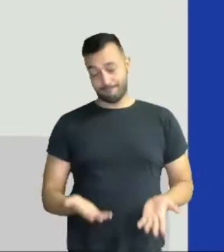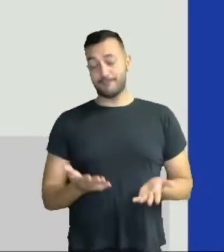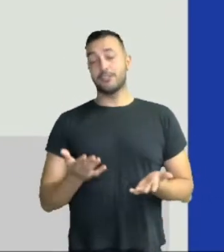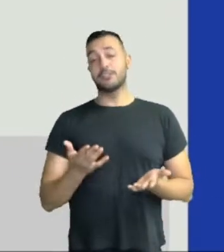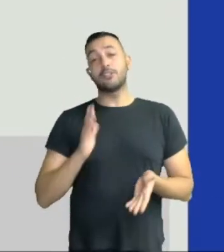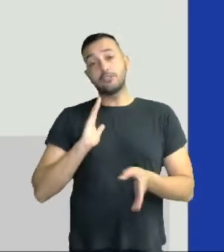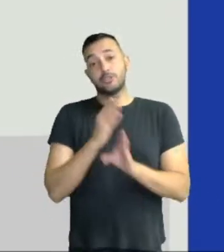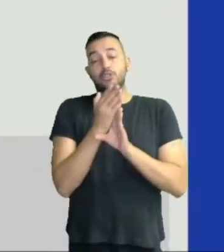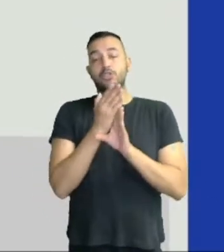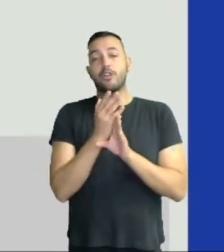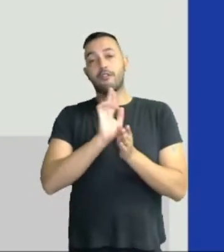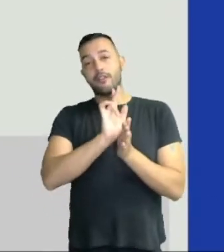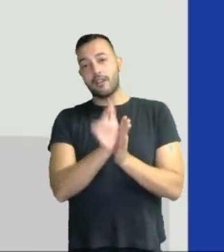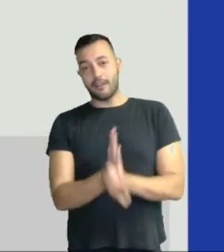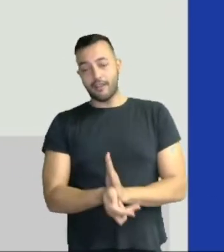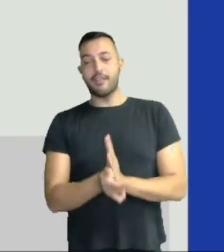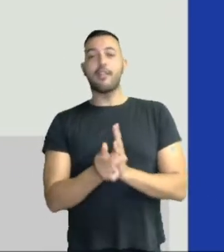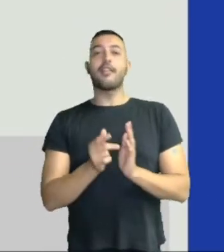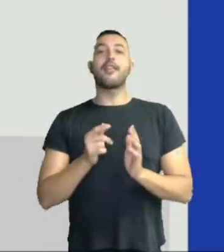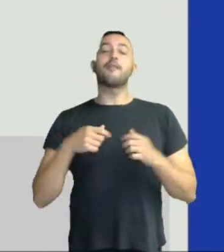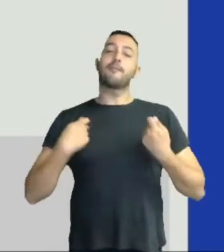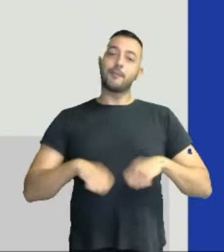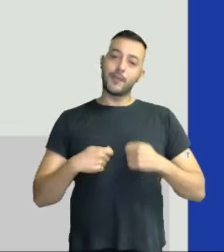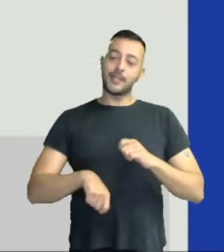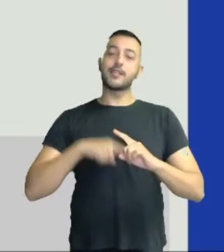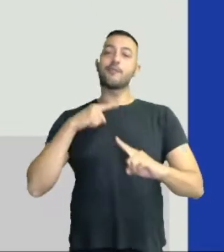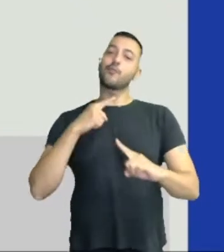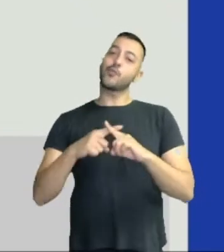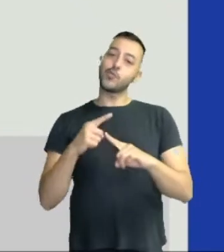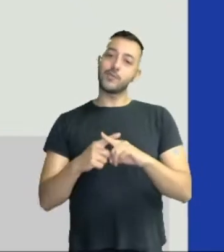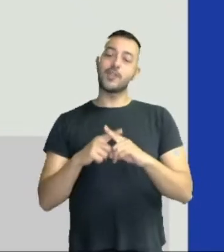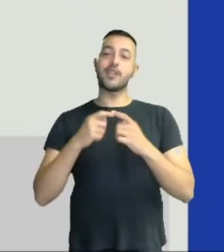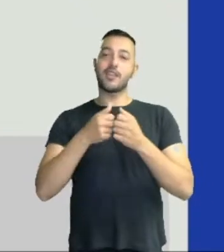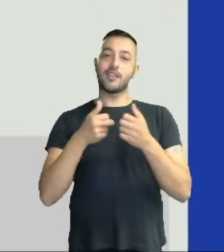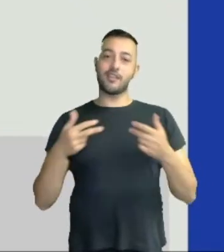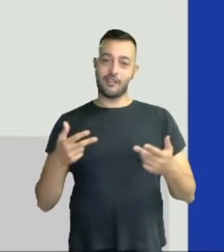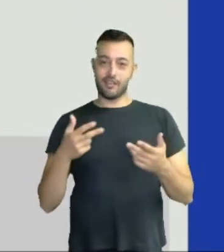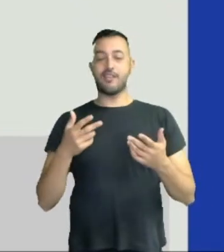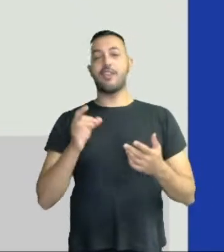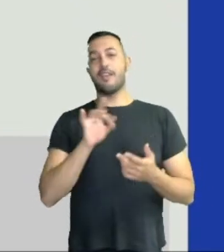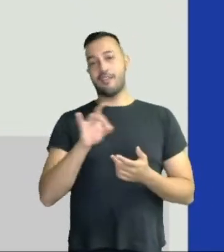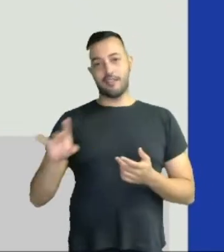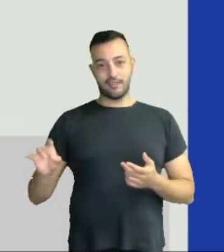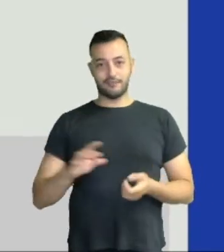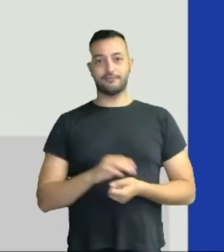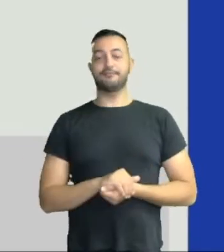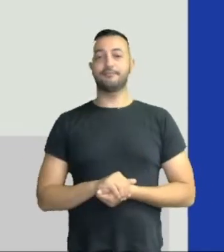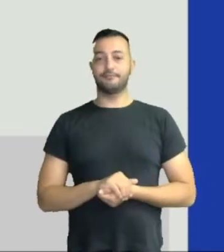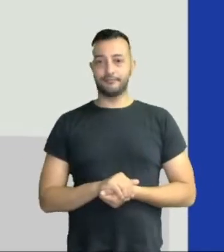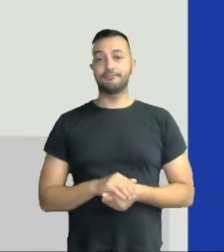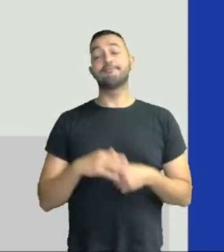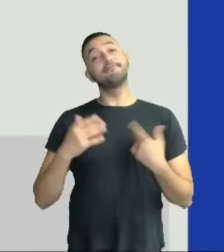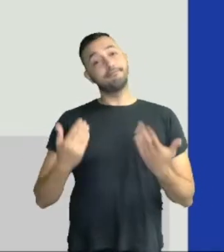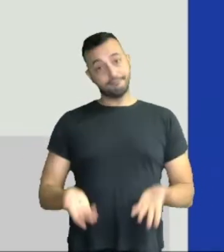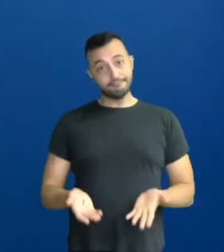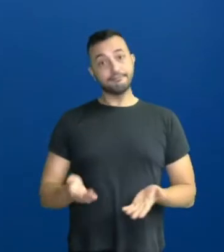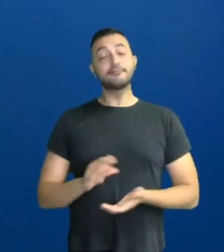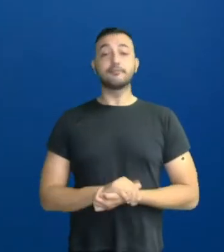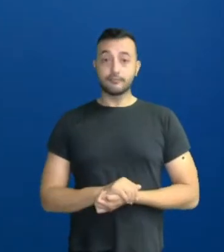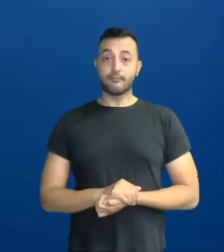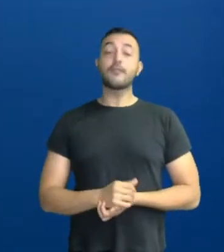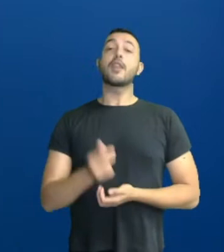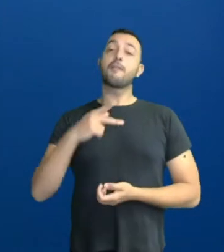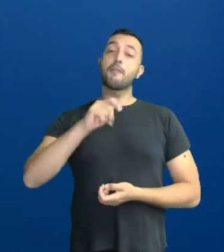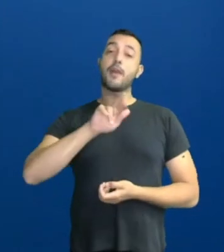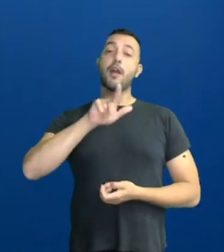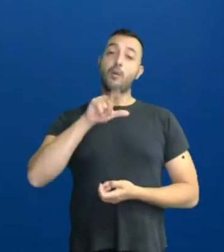para descobrirmos o número de opções possíveis, devemos multiplicar as quantidades de cada item. Lógico, né? Paulo vai ter